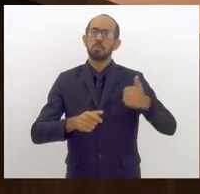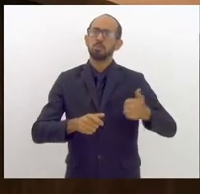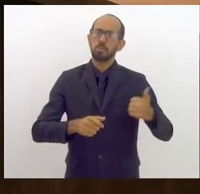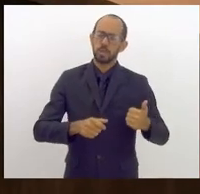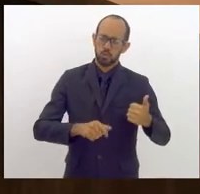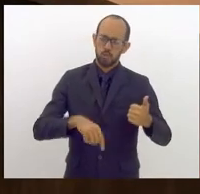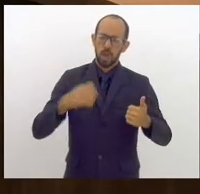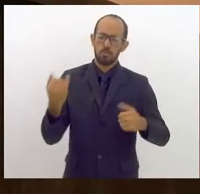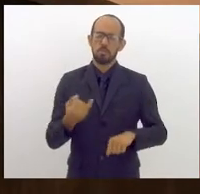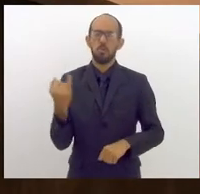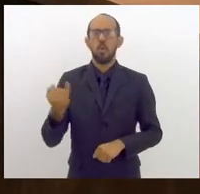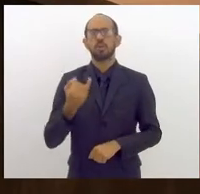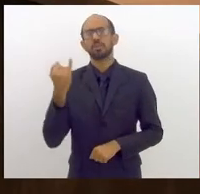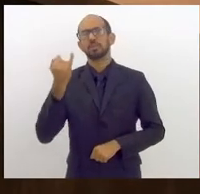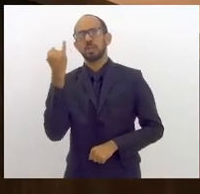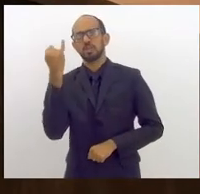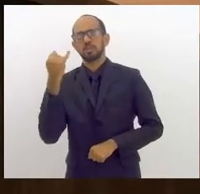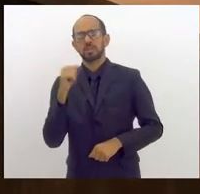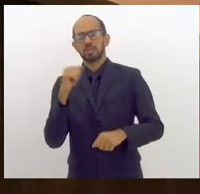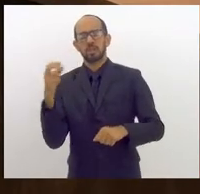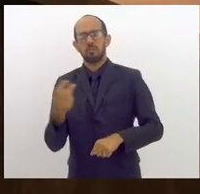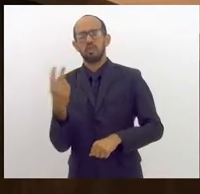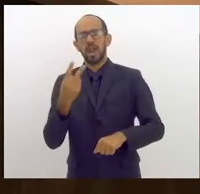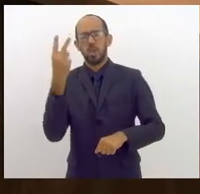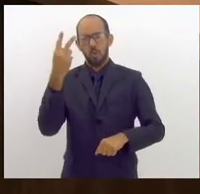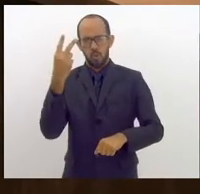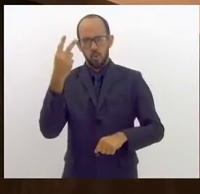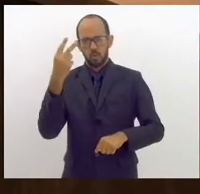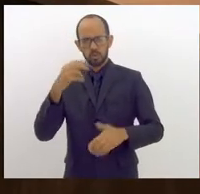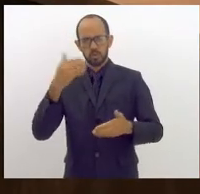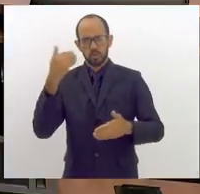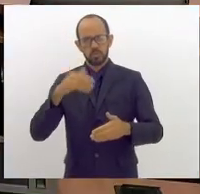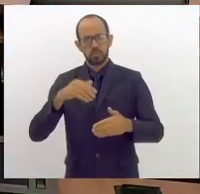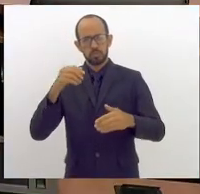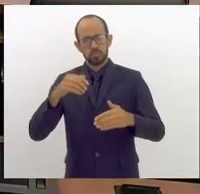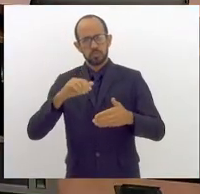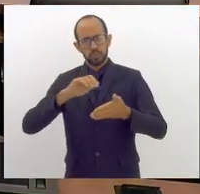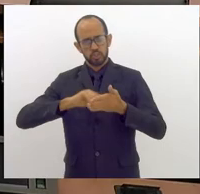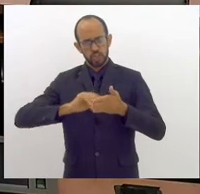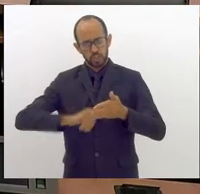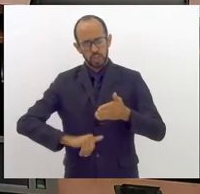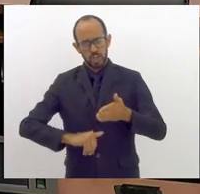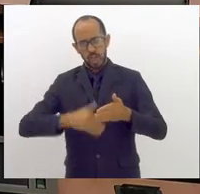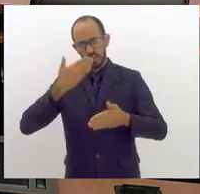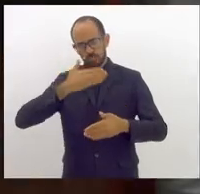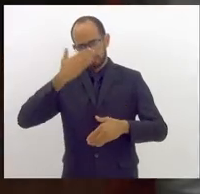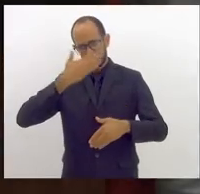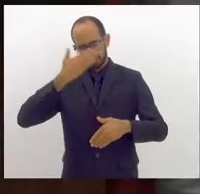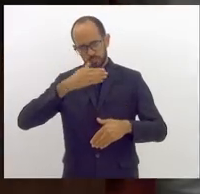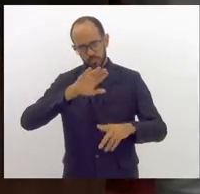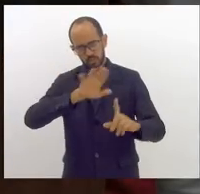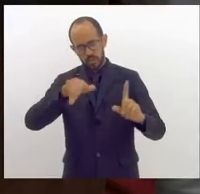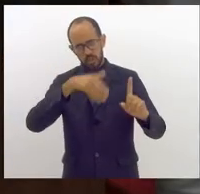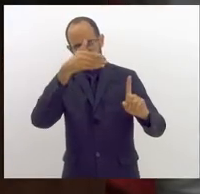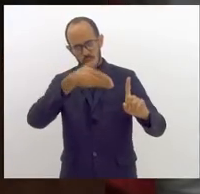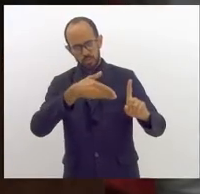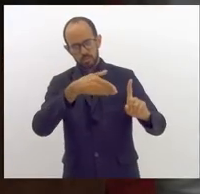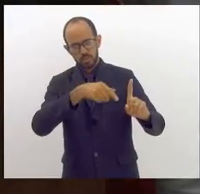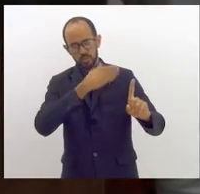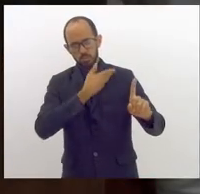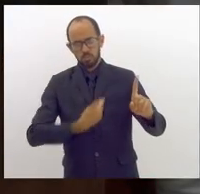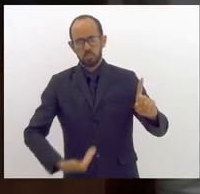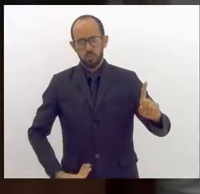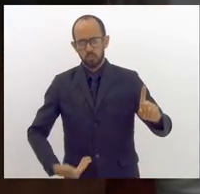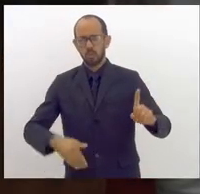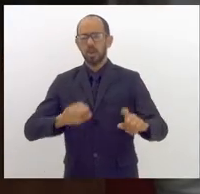importância de se valorizar de se tirar da invisibilidade se garantir reconhecimento público Essas manifestações culturais